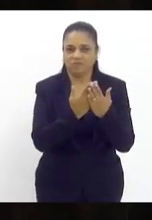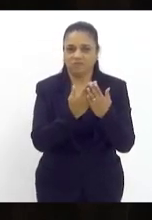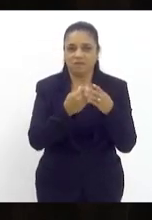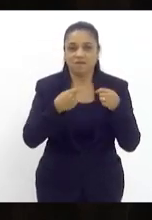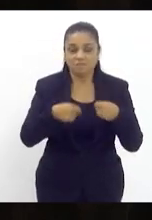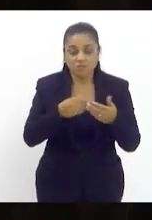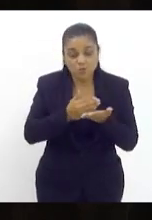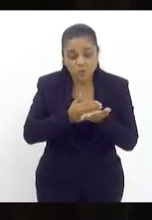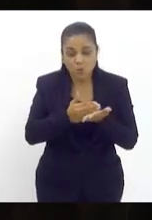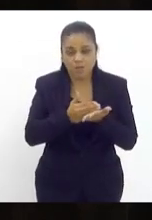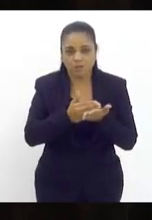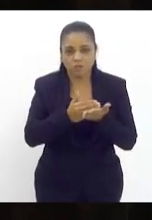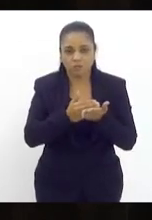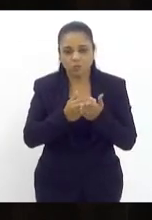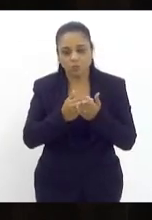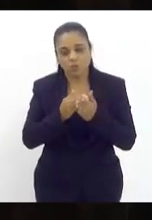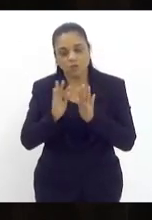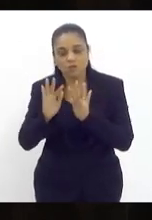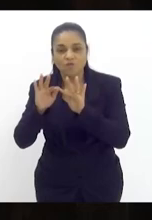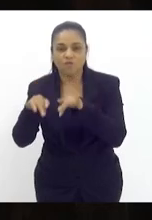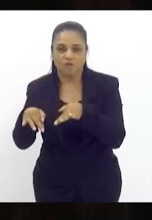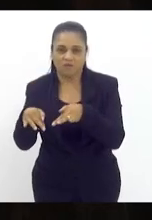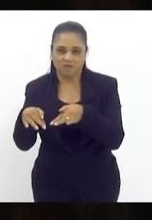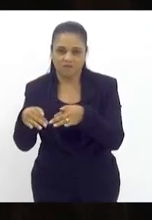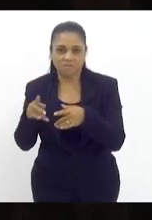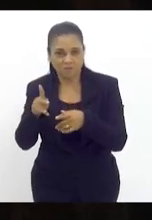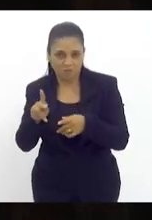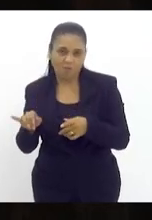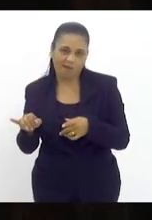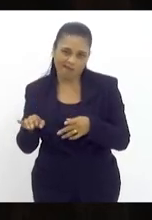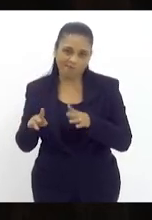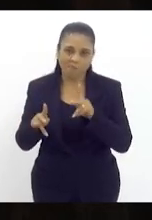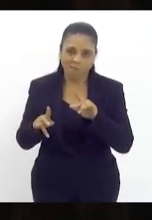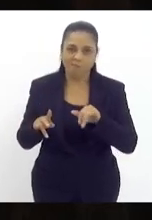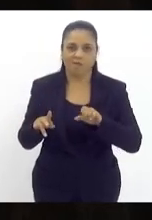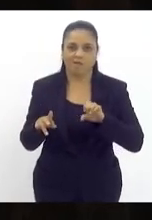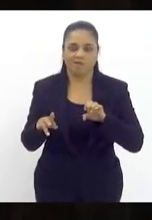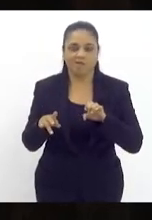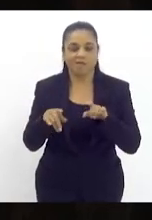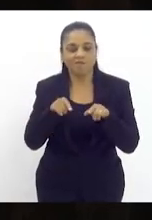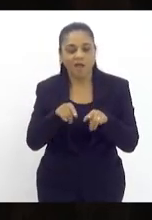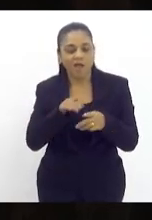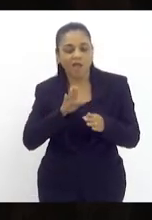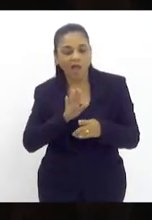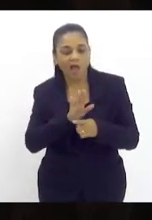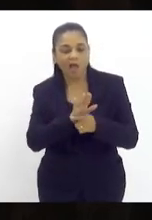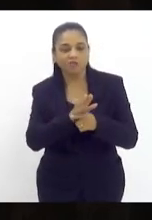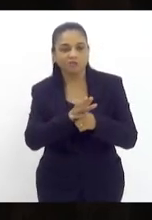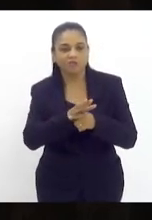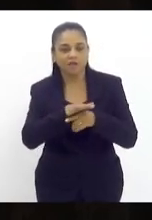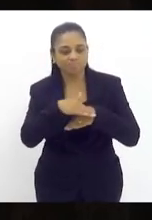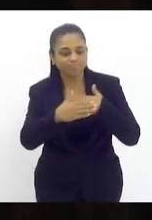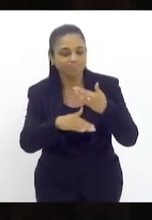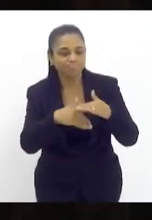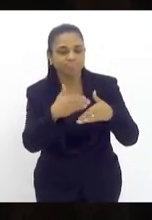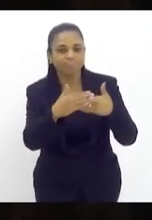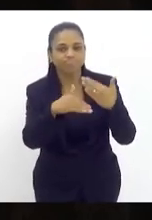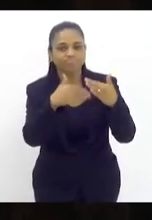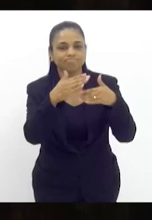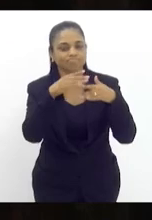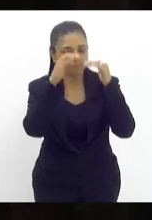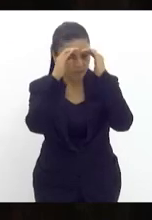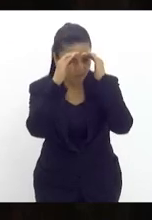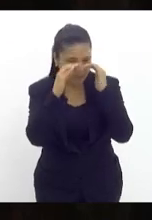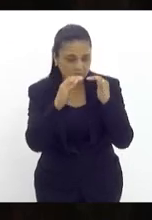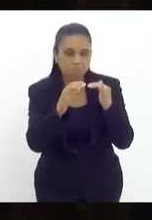Tem que ter o começo e o acabamento pelos pais. Não é que vai esculpindo, né? Sempre com muito respeito